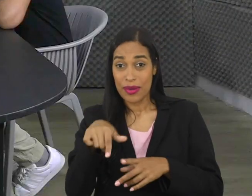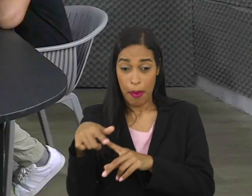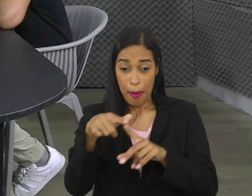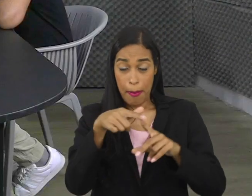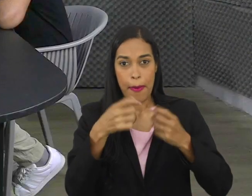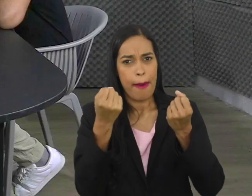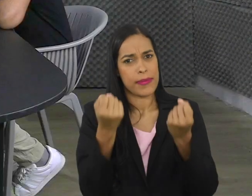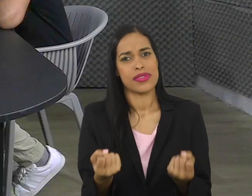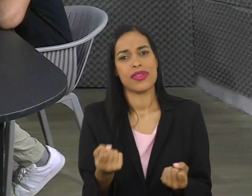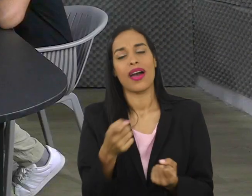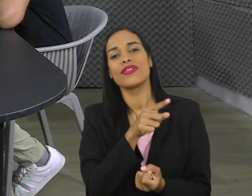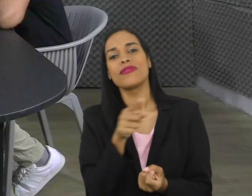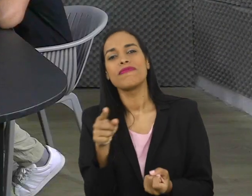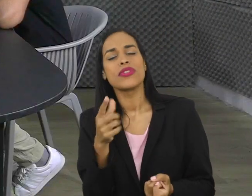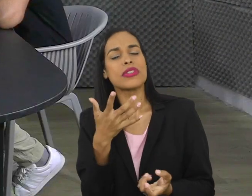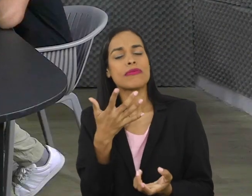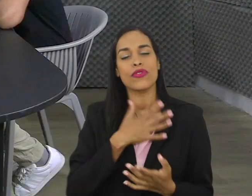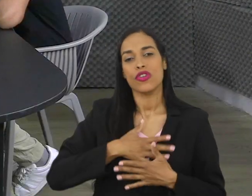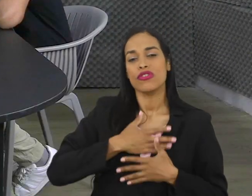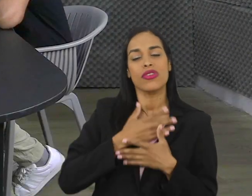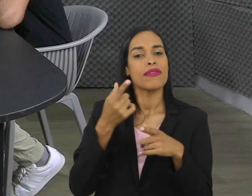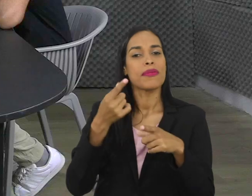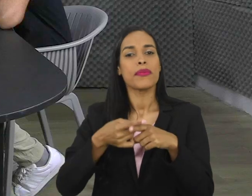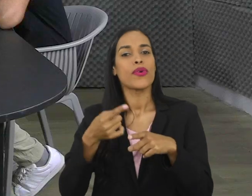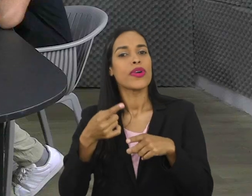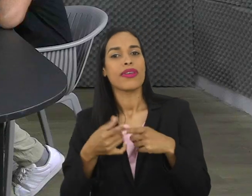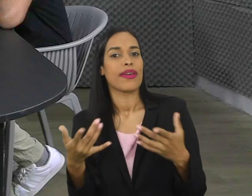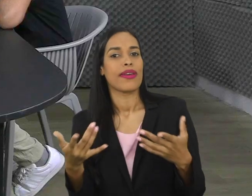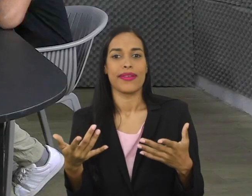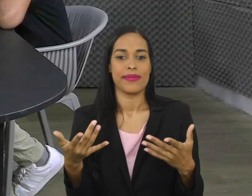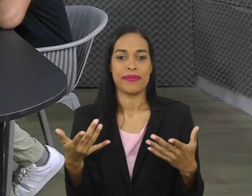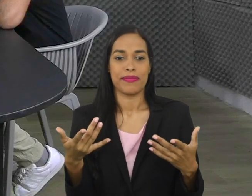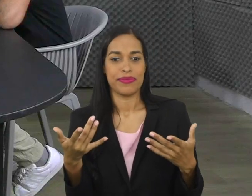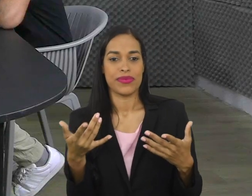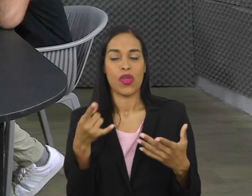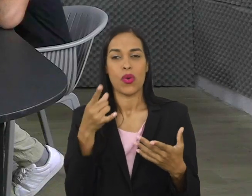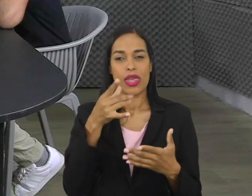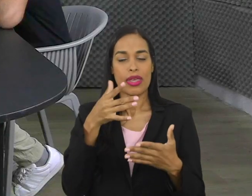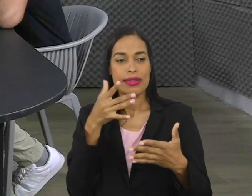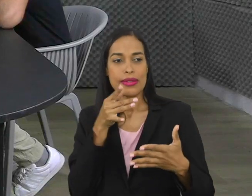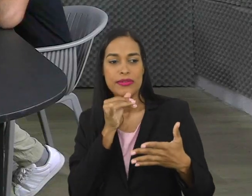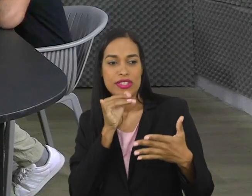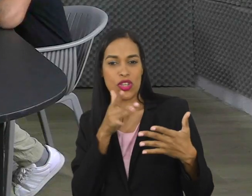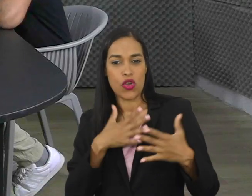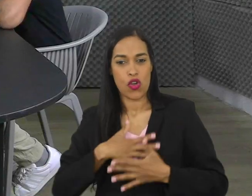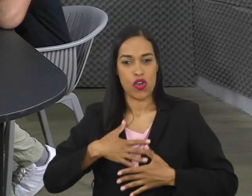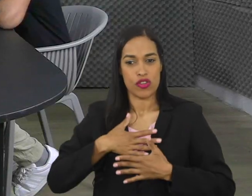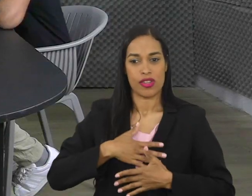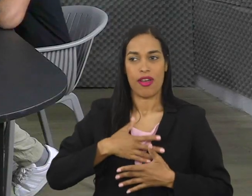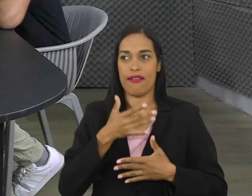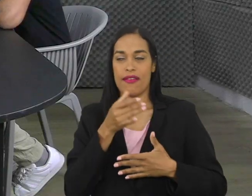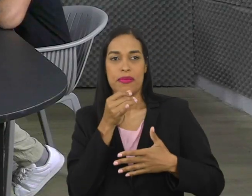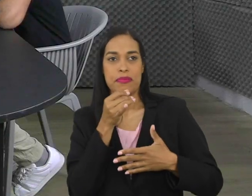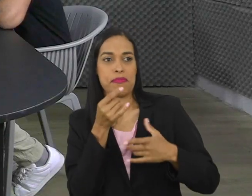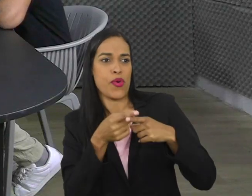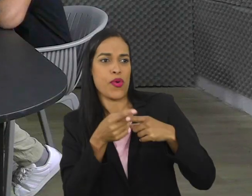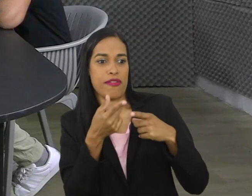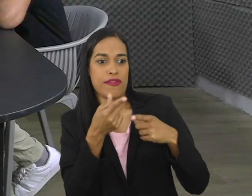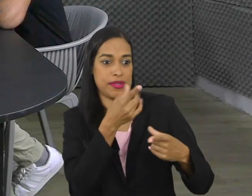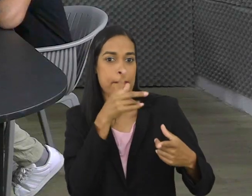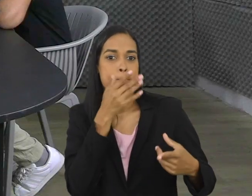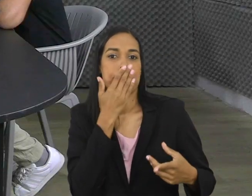que te chamava a atenção nesses instrumentos? Por exemplo, o que é que te aproximava deles e te afastava de outros instrumentos? O que é